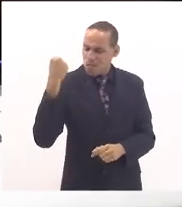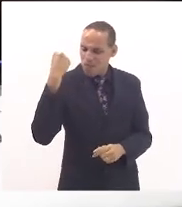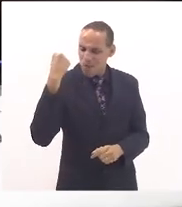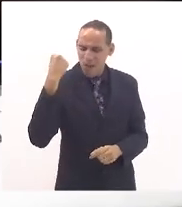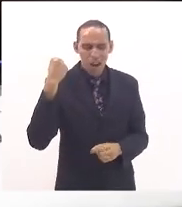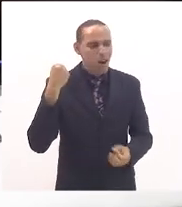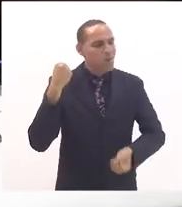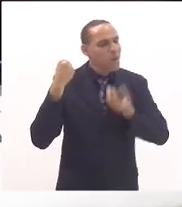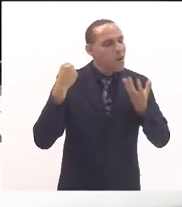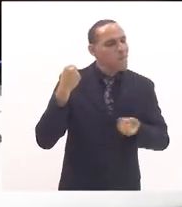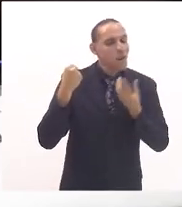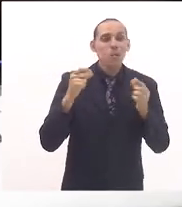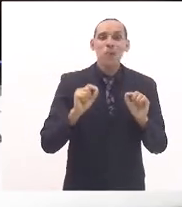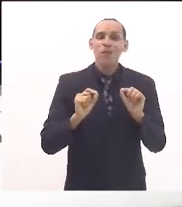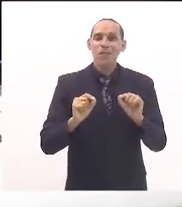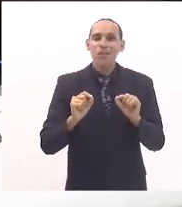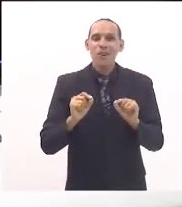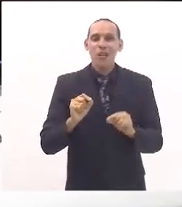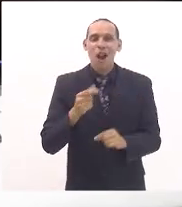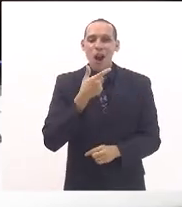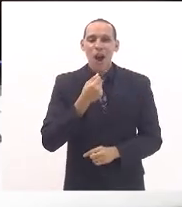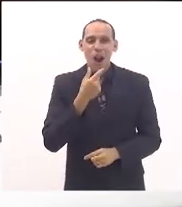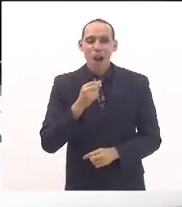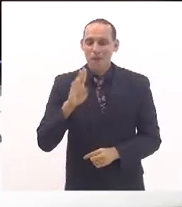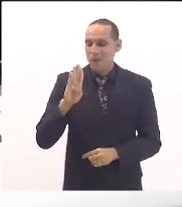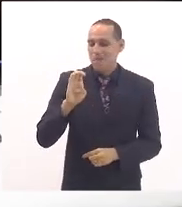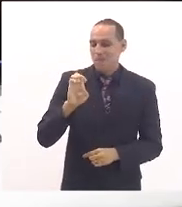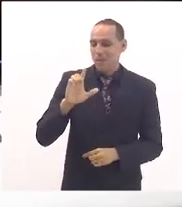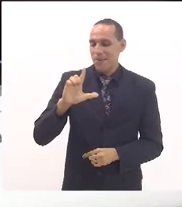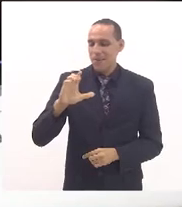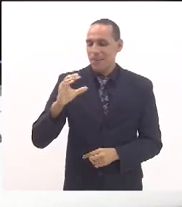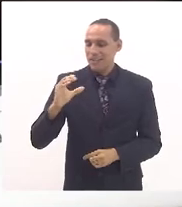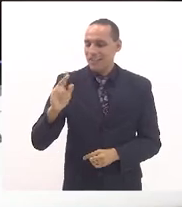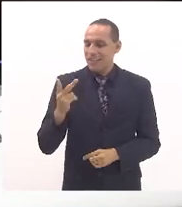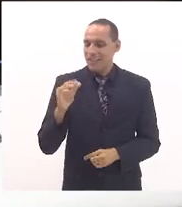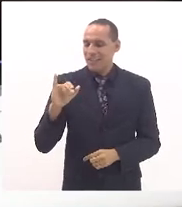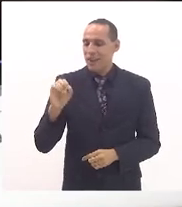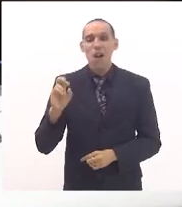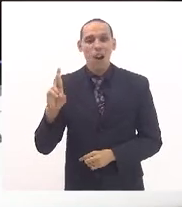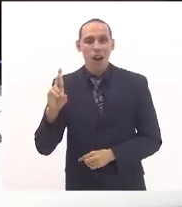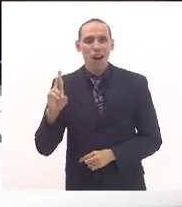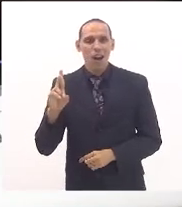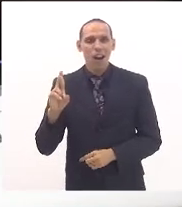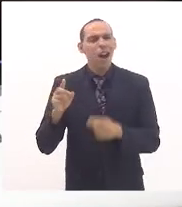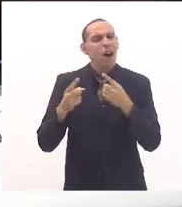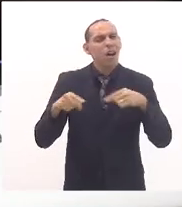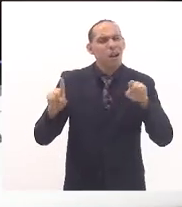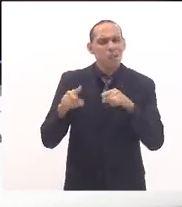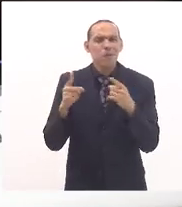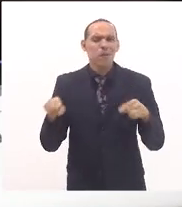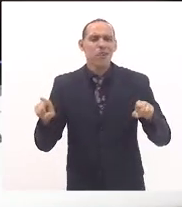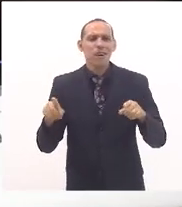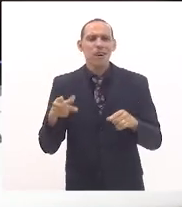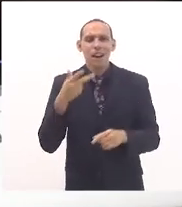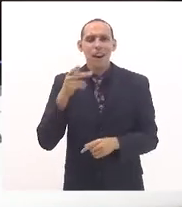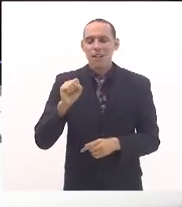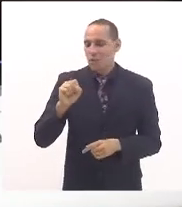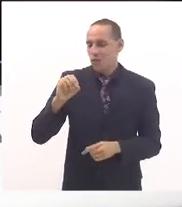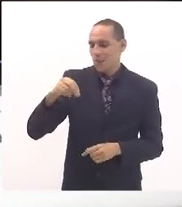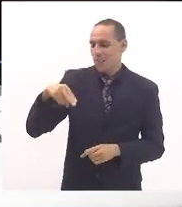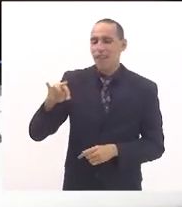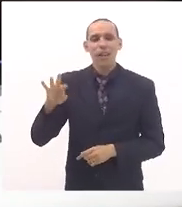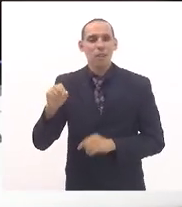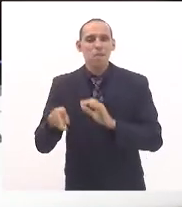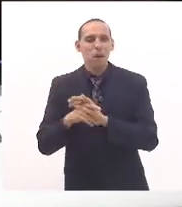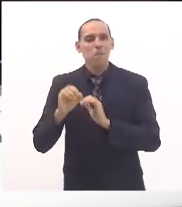EA poesia do Cancioneiro Popular Belchior que uma canção Invocando o soneto de Olavo